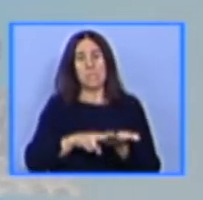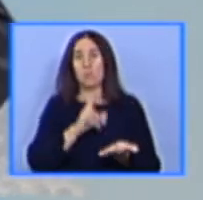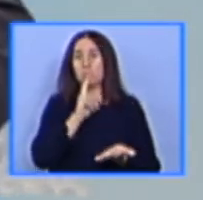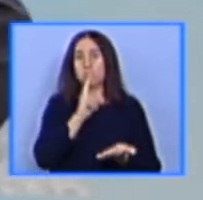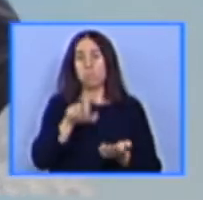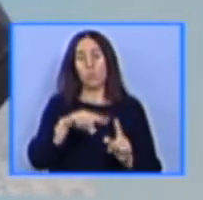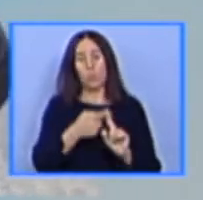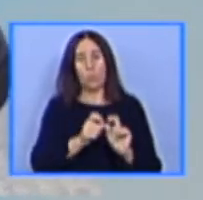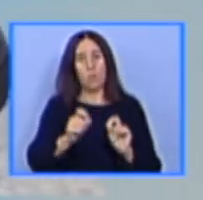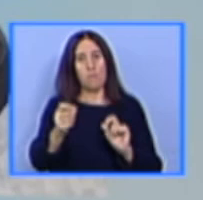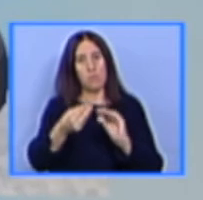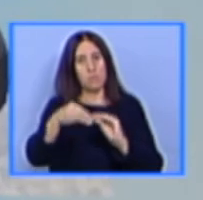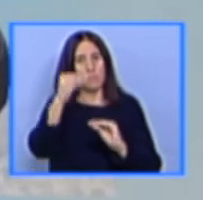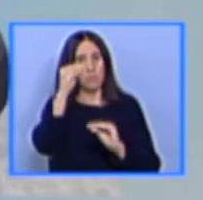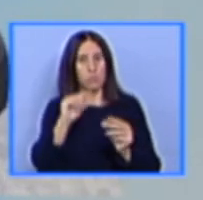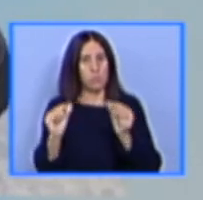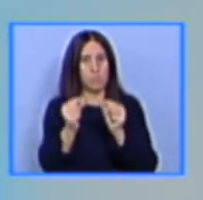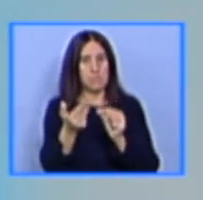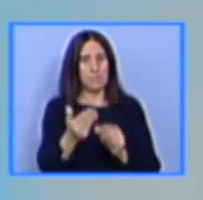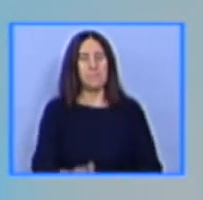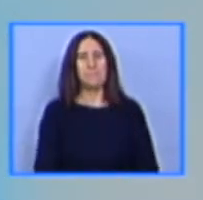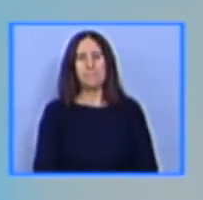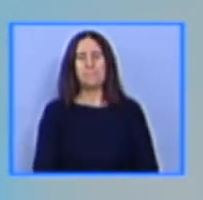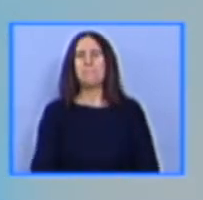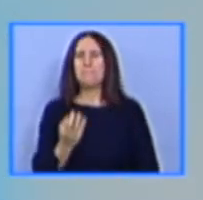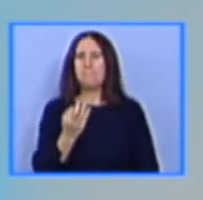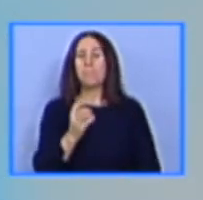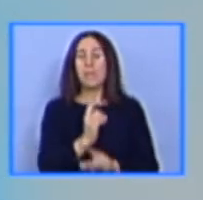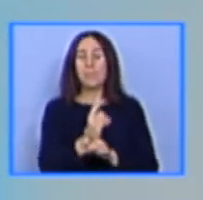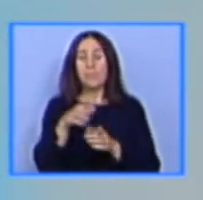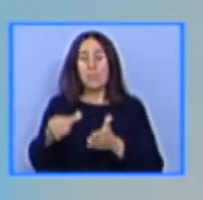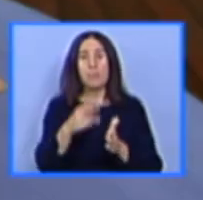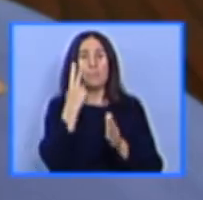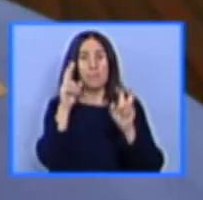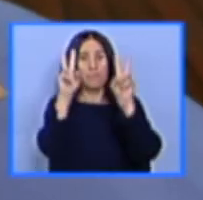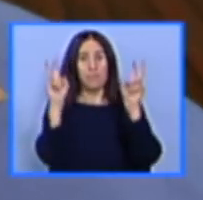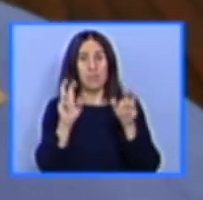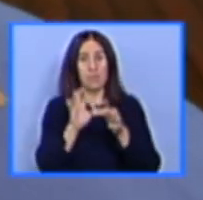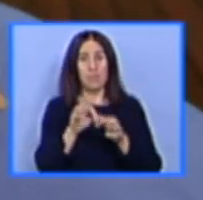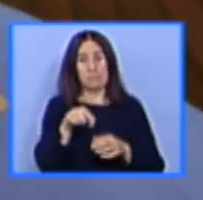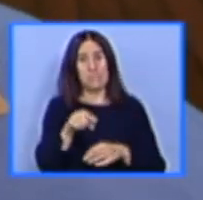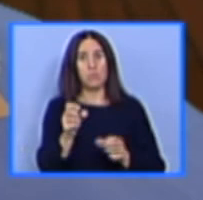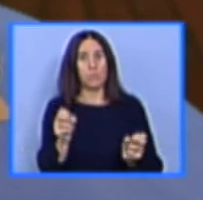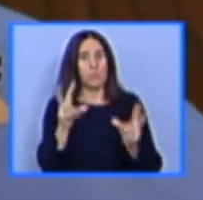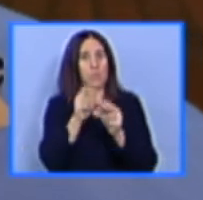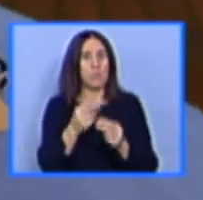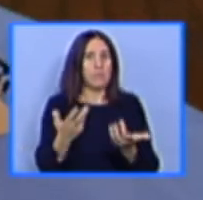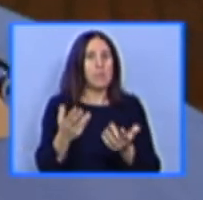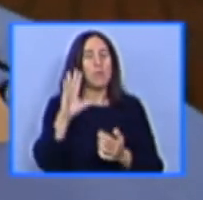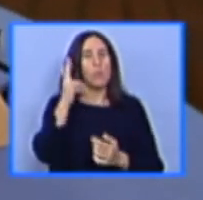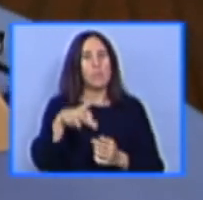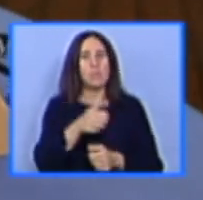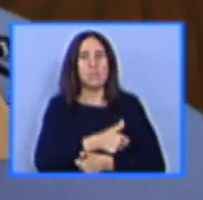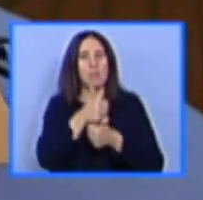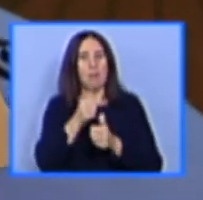o ano, serão desenvolvidos nos debates. Nesta edição da Caminhada pela Vida tem essa novidade de ela acontecer em 3